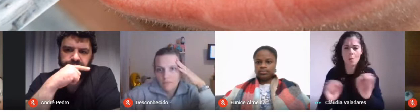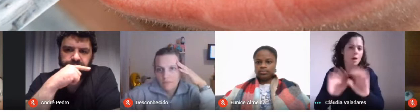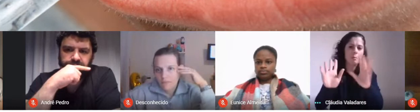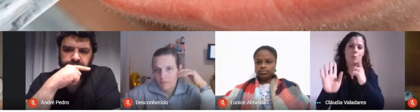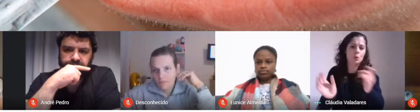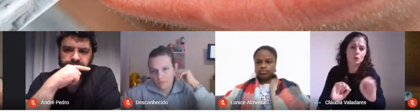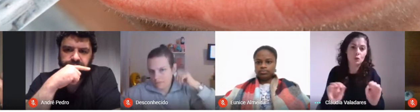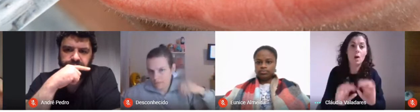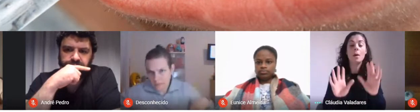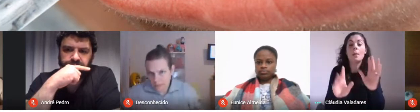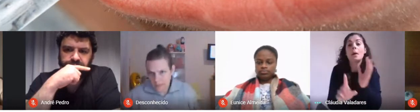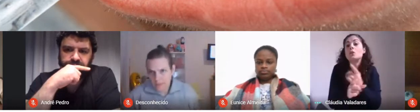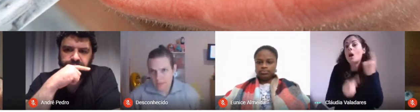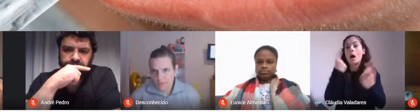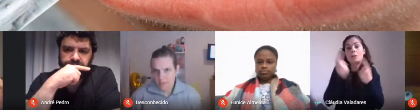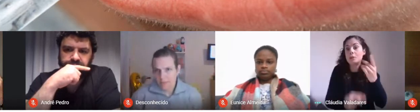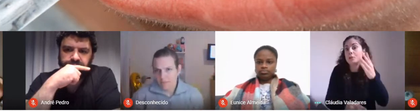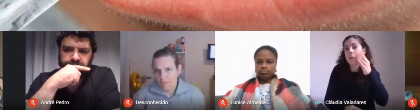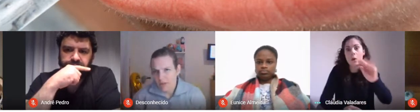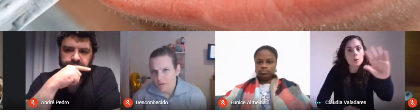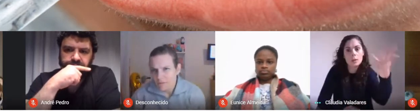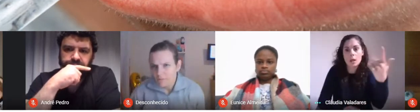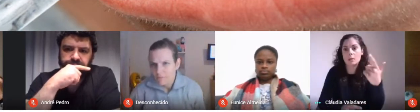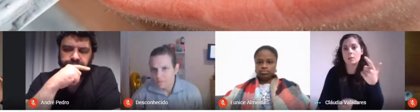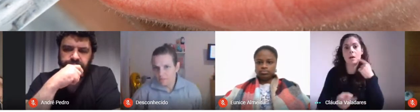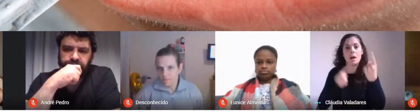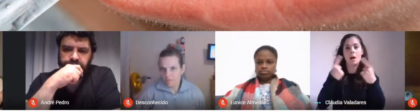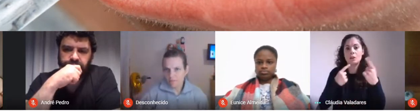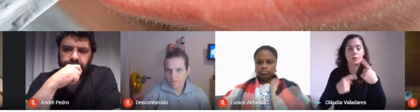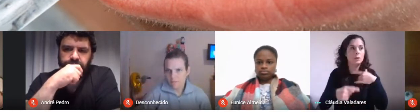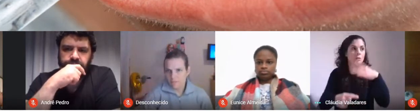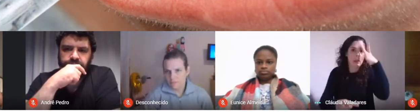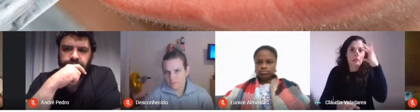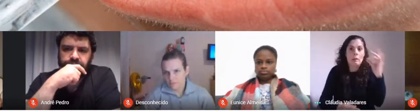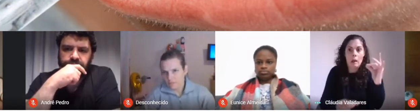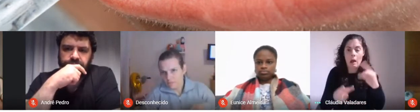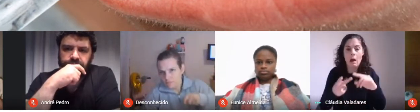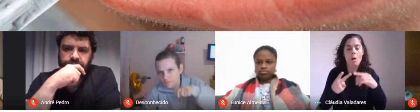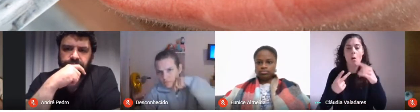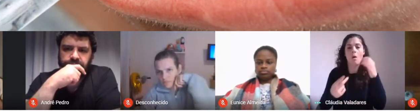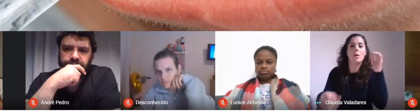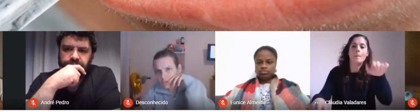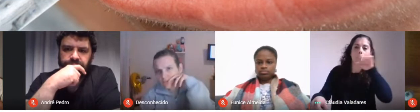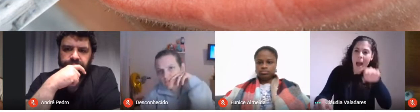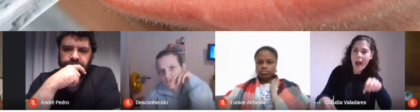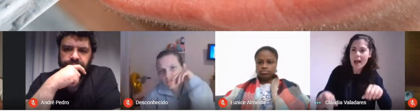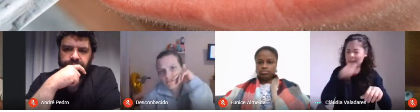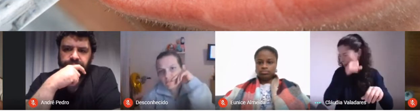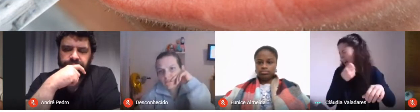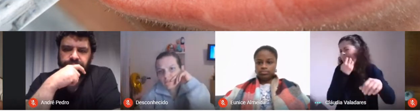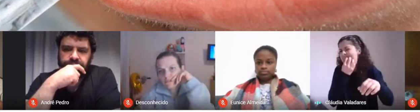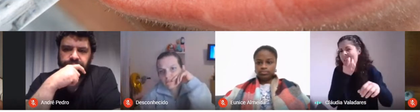Há várias razões de perder um dente, por exemplo, um trauma, a cárie, a periodontite.